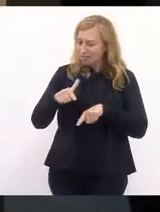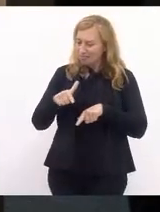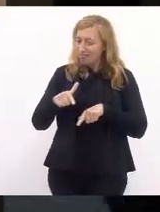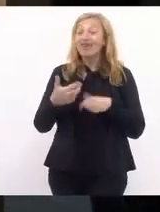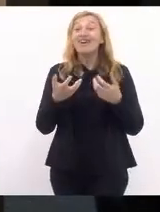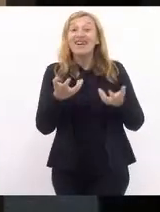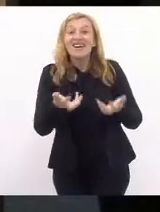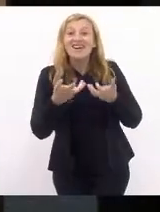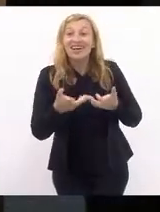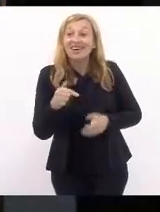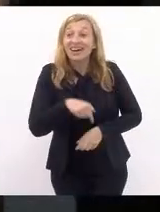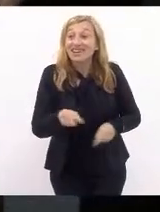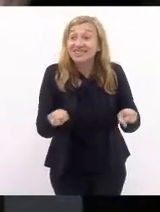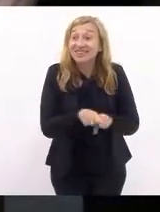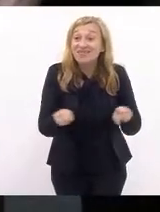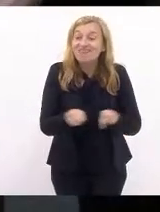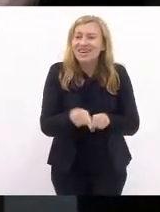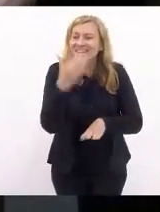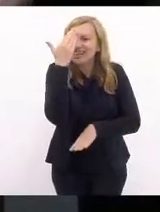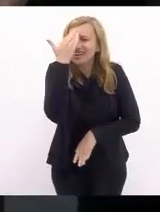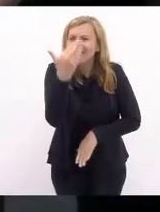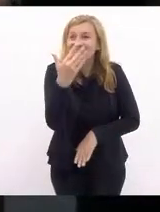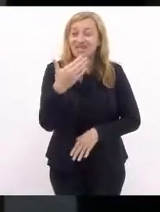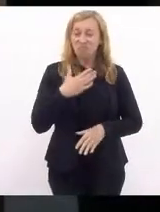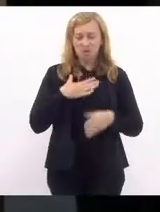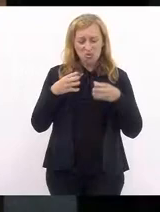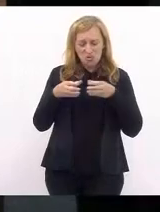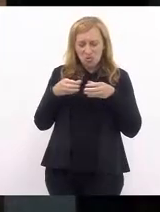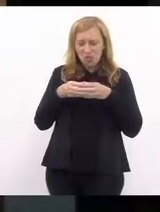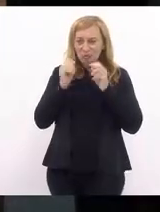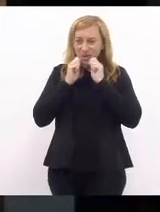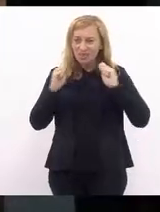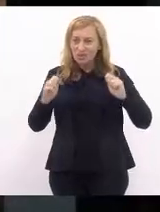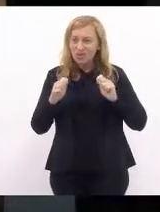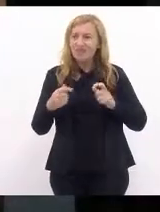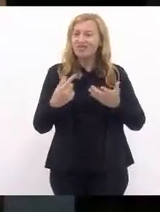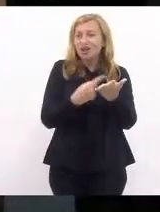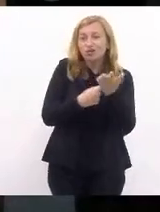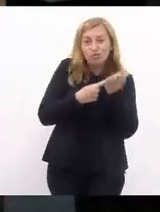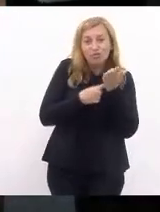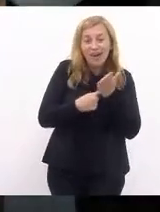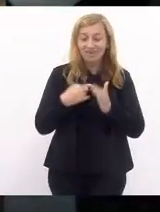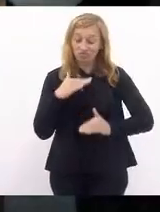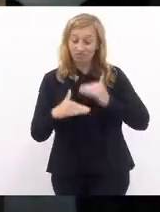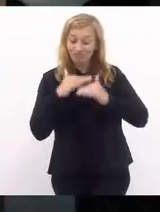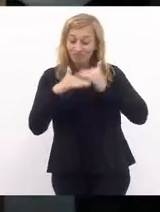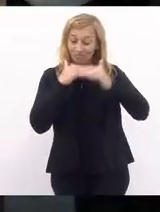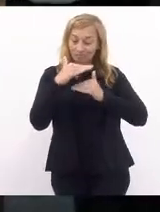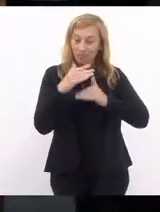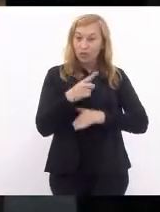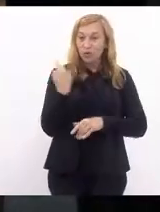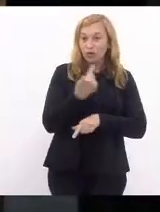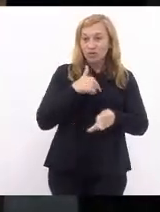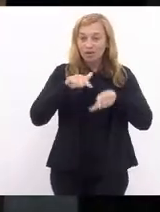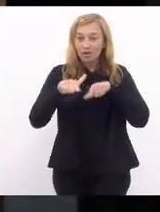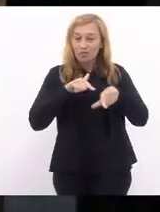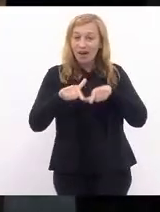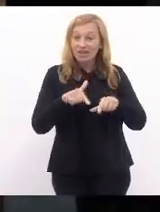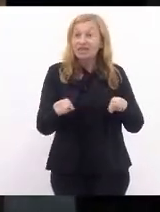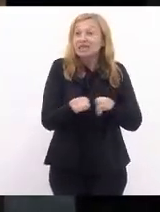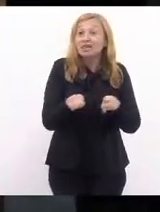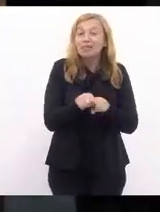quero aqui também agradecer a minha equipe assessoria que tem nos ajudado a desenvolver no nosso mandato